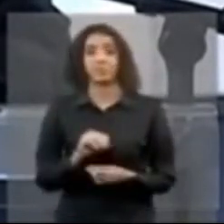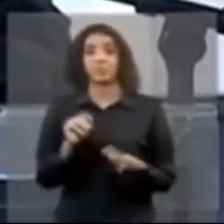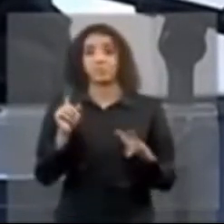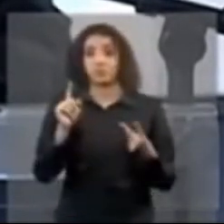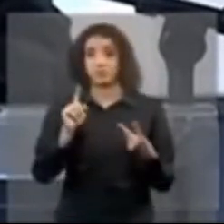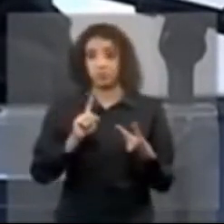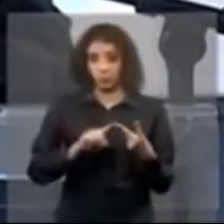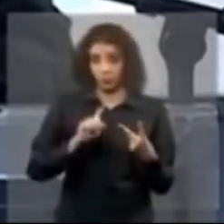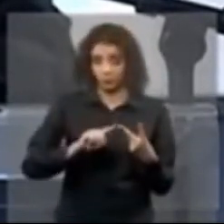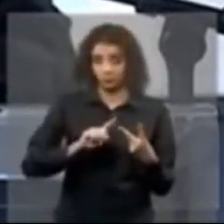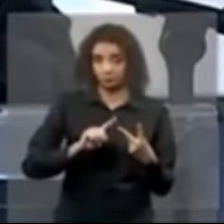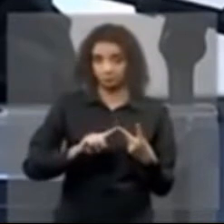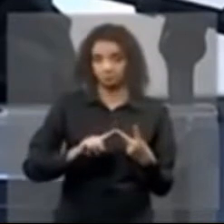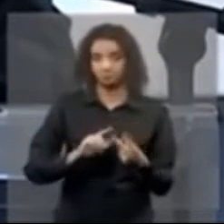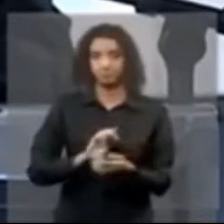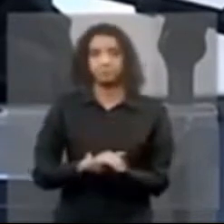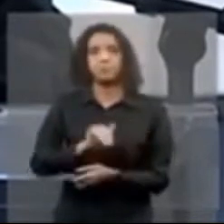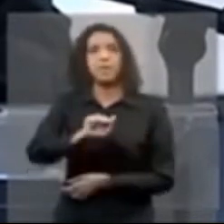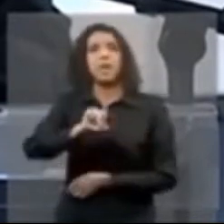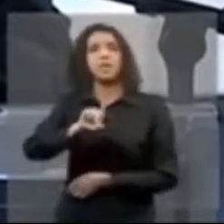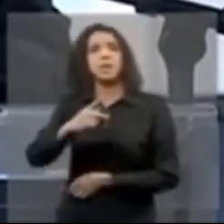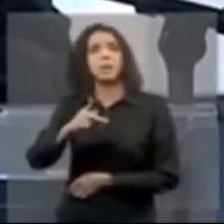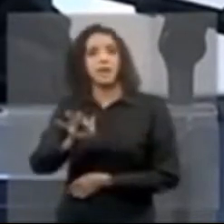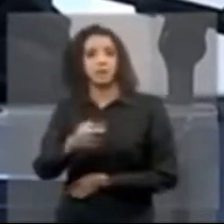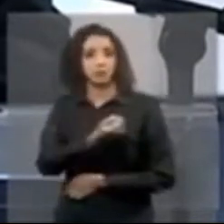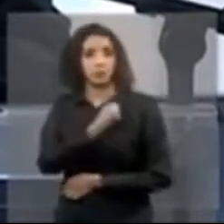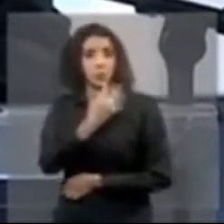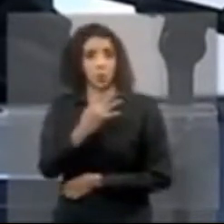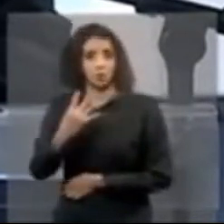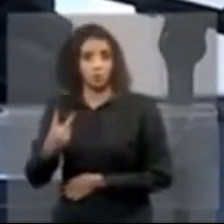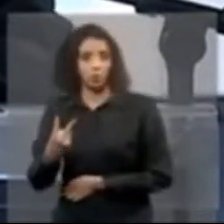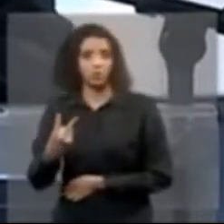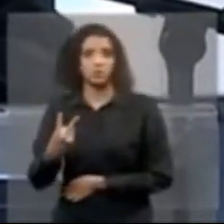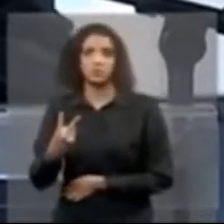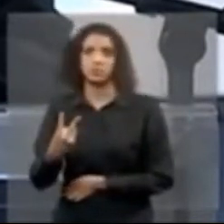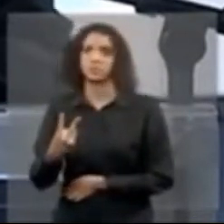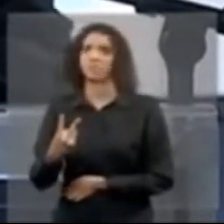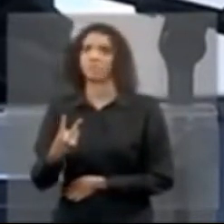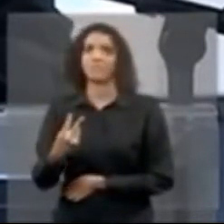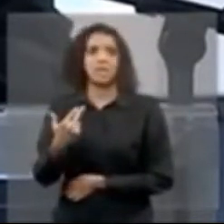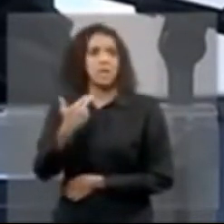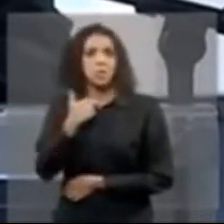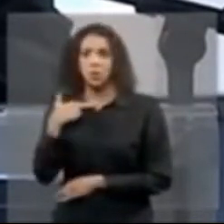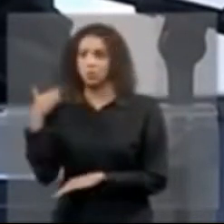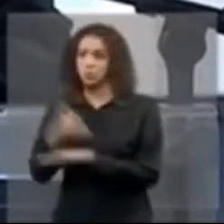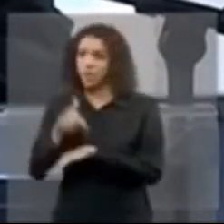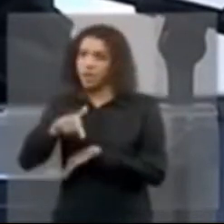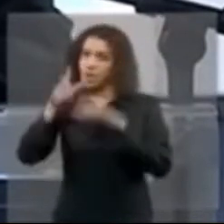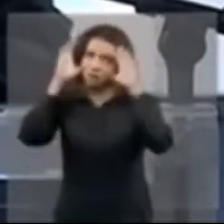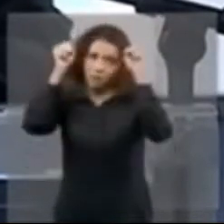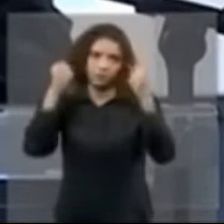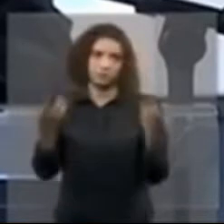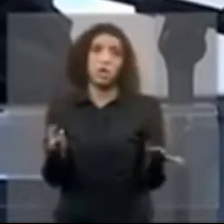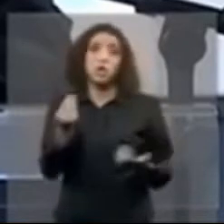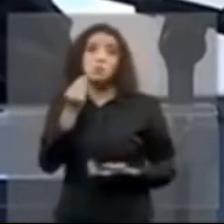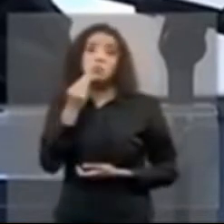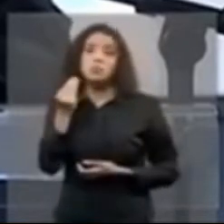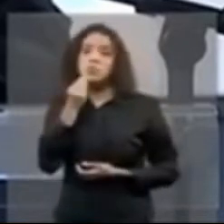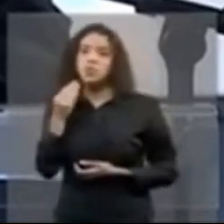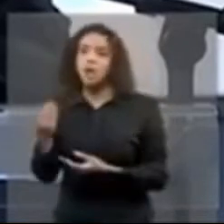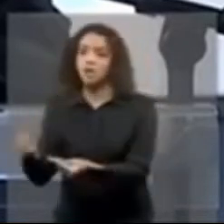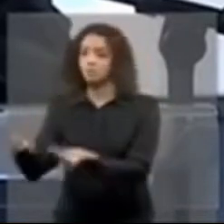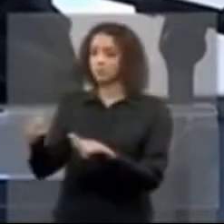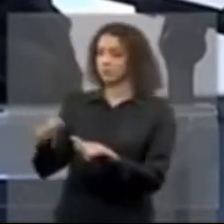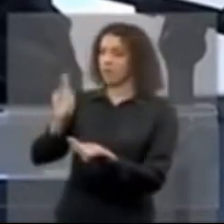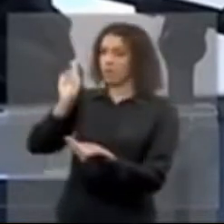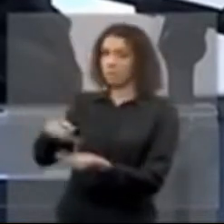colocação. A ADPF 442 sequer deveria ser aqui processada. Deveria ter sido indeferida de plano